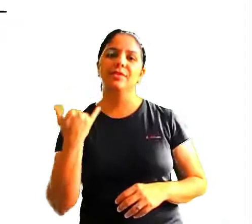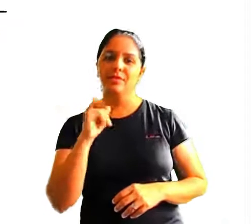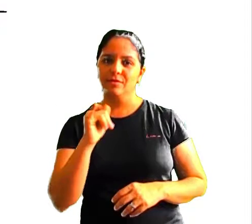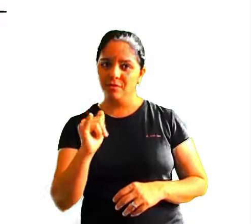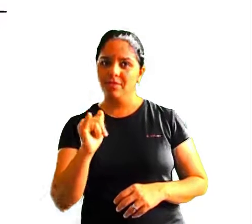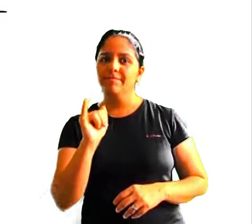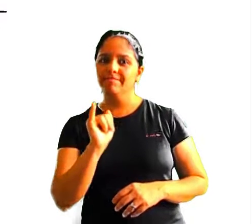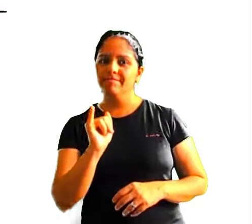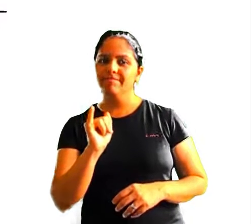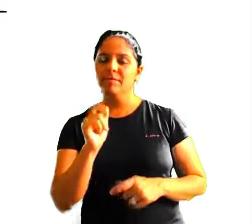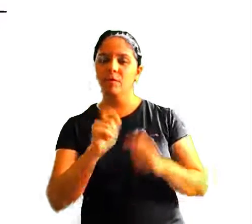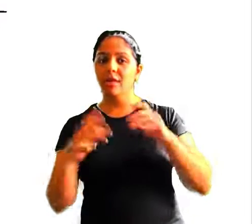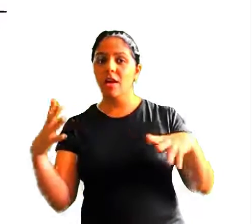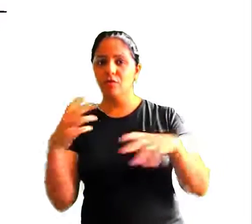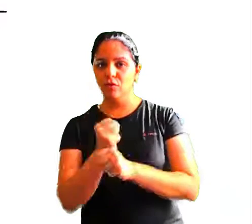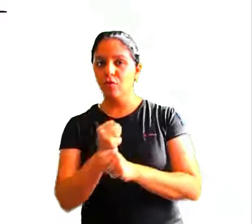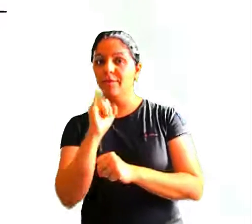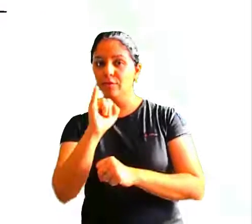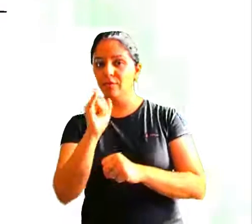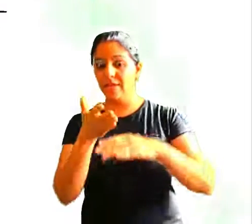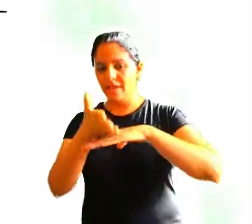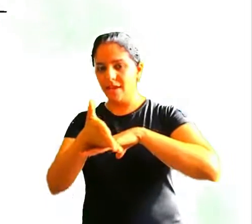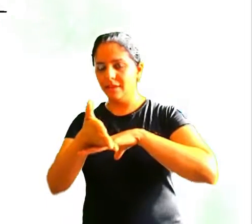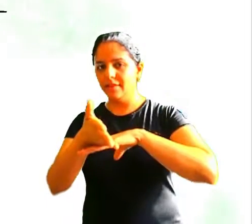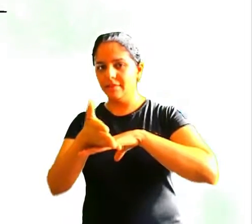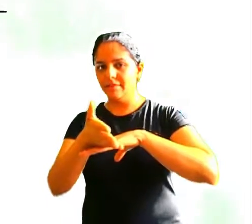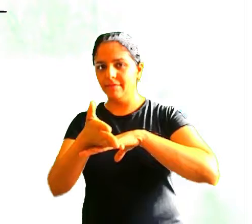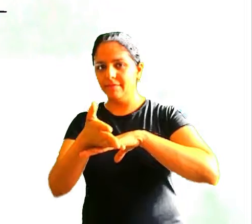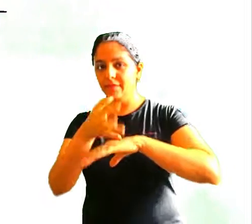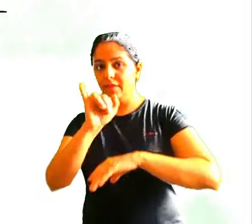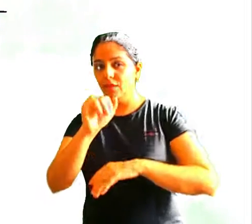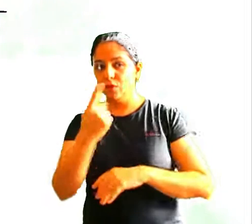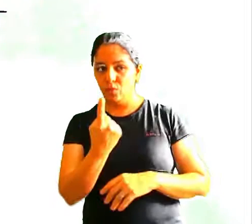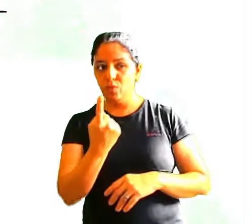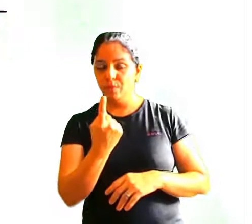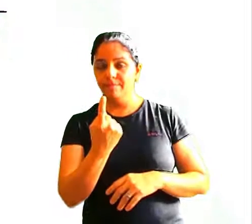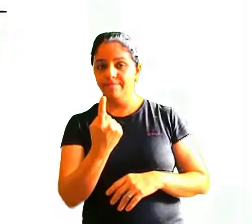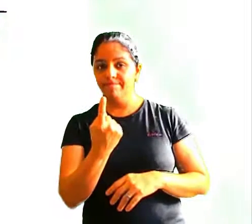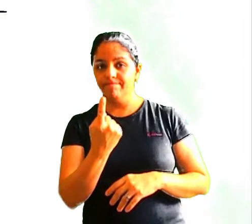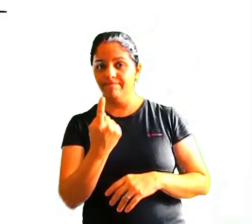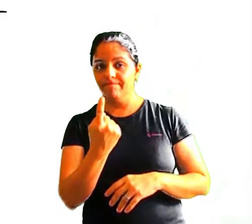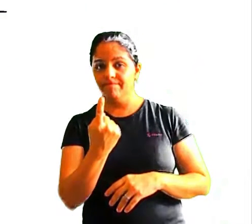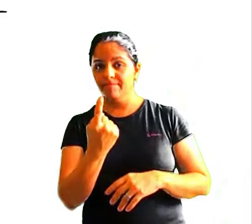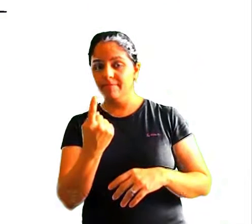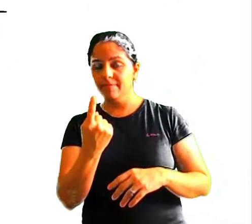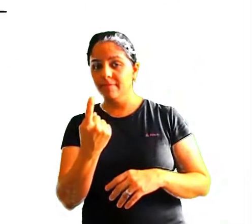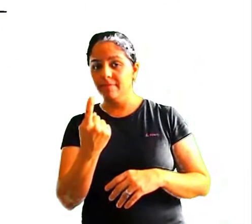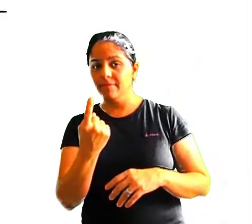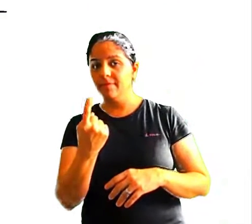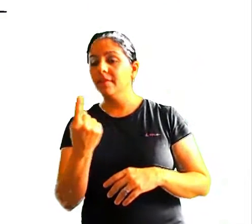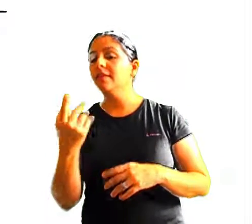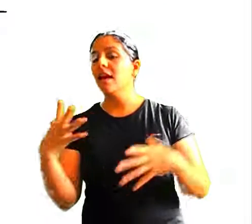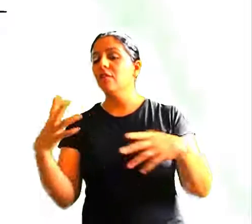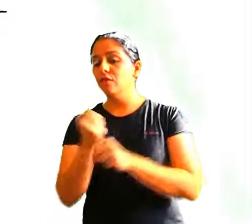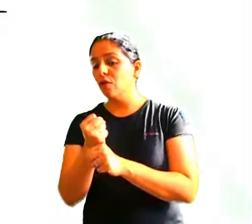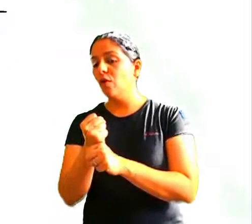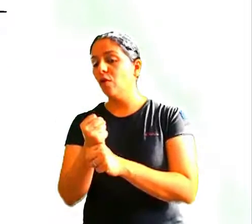Tá? Isso deriva da lei de Kirchhoff das correntes, uma vez que a soma das correntes que